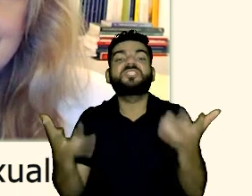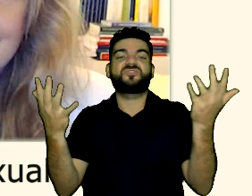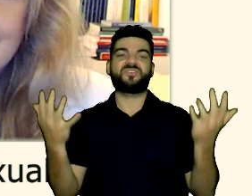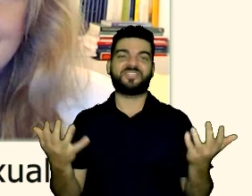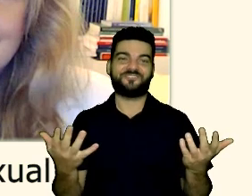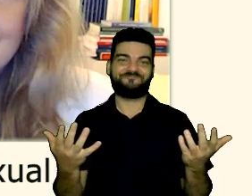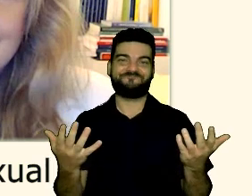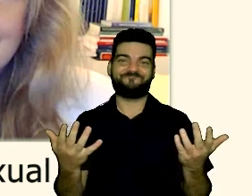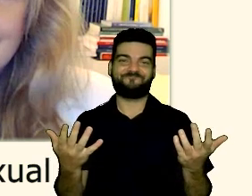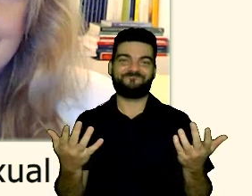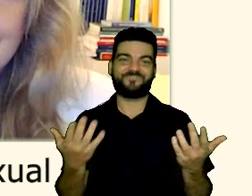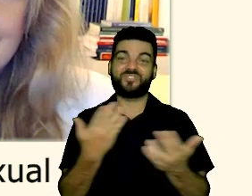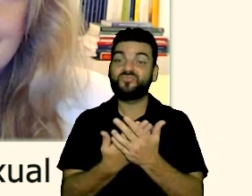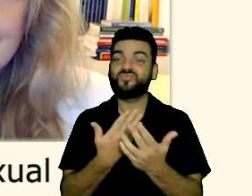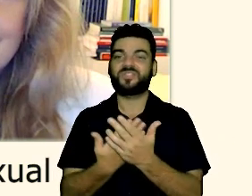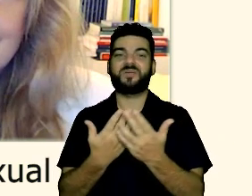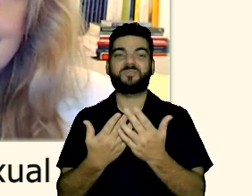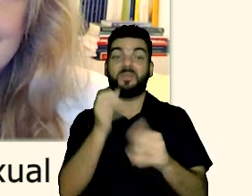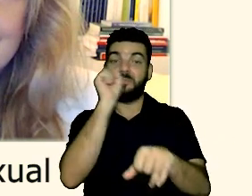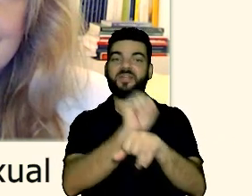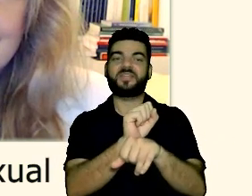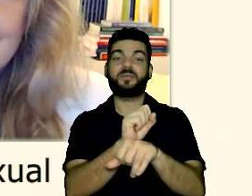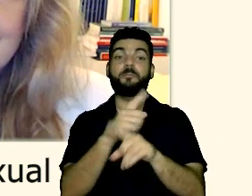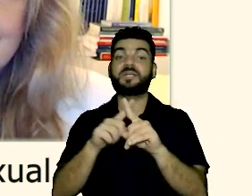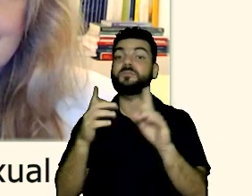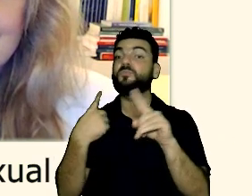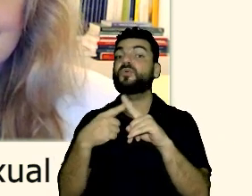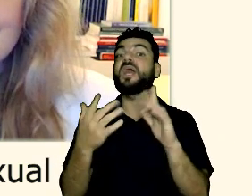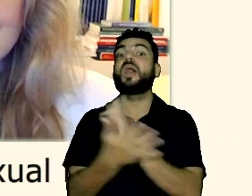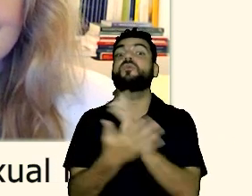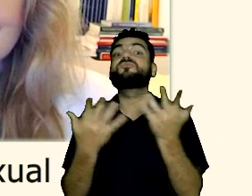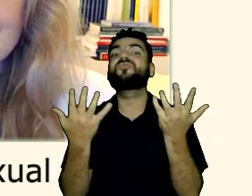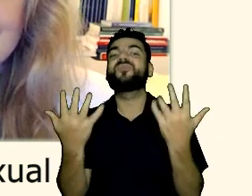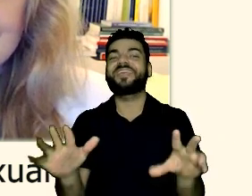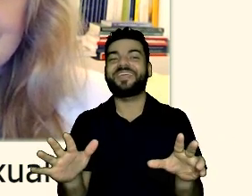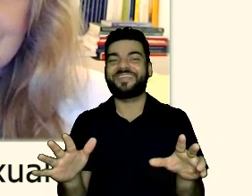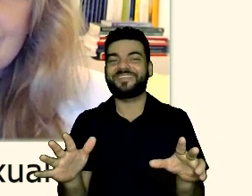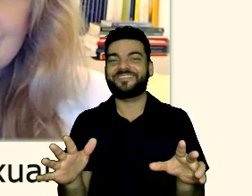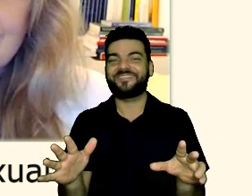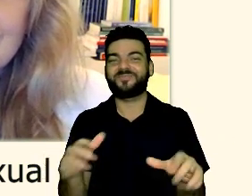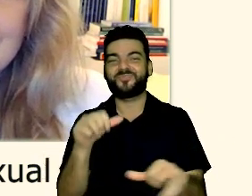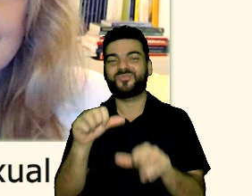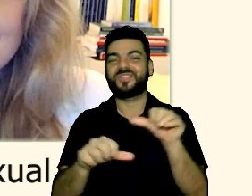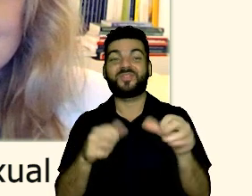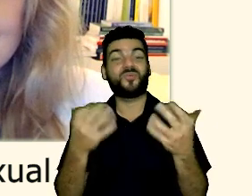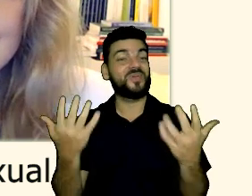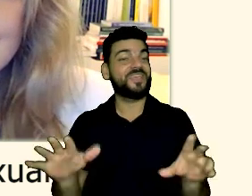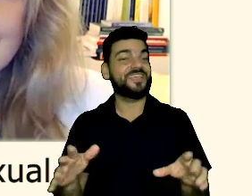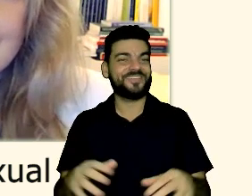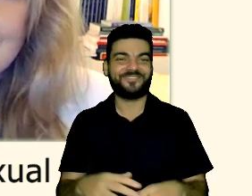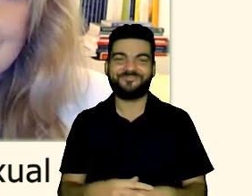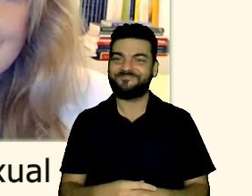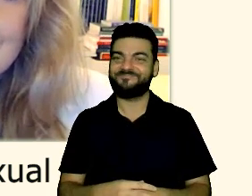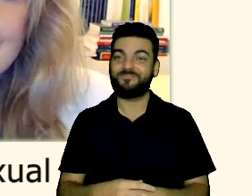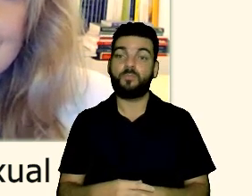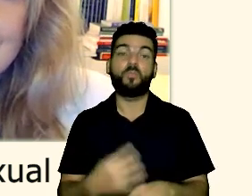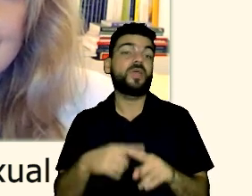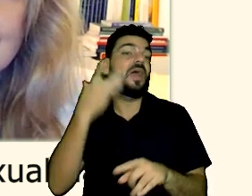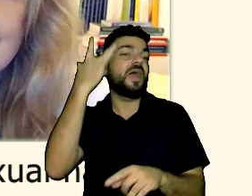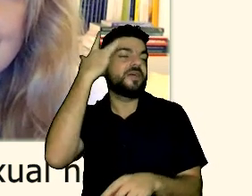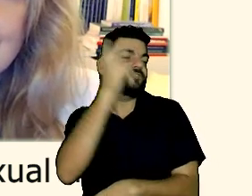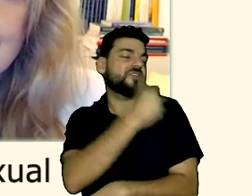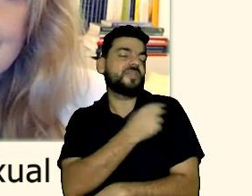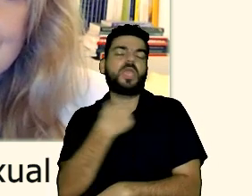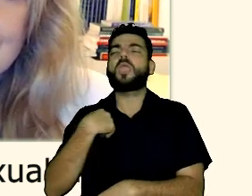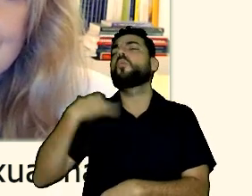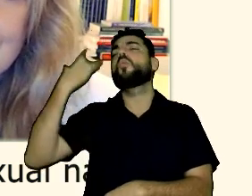temos, nós temos diante disso um desafio. O que fazer para estimular esse processo de autoconhecimento quando há